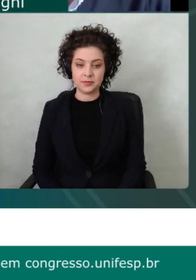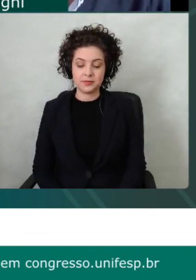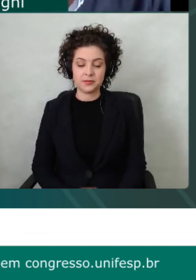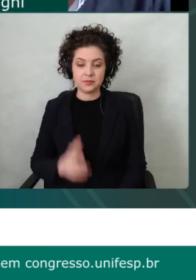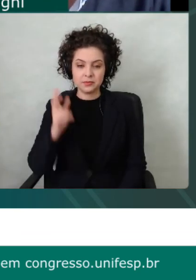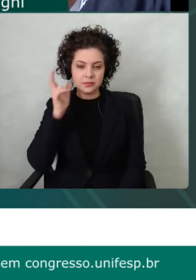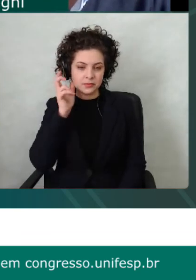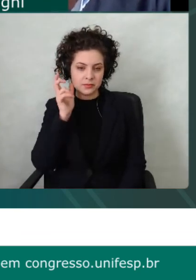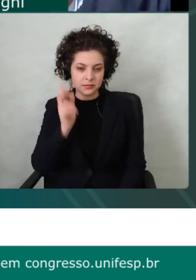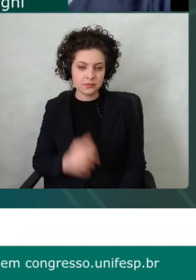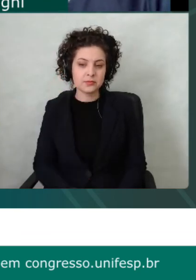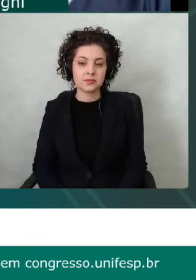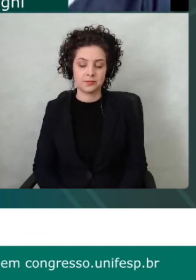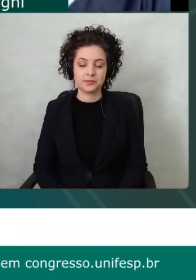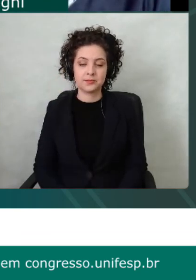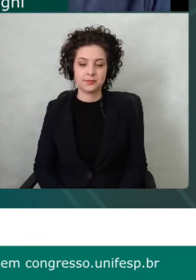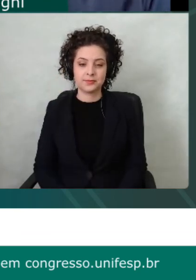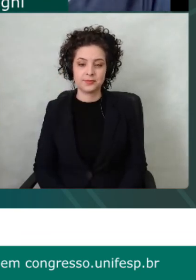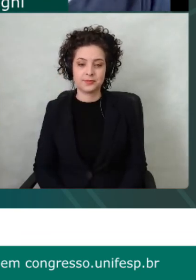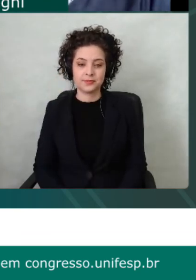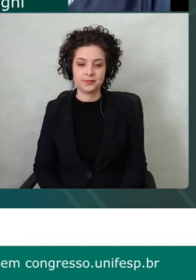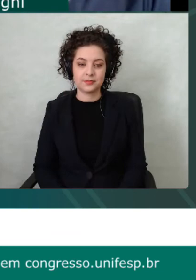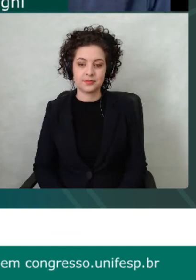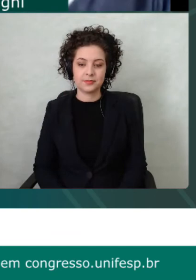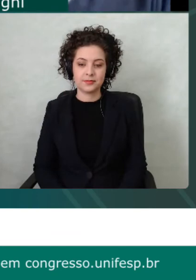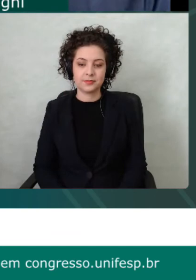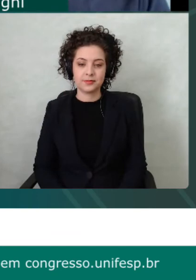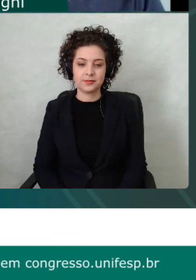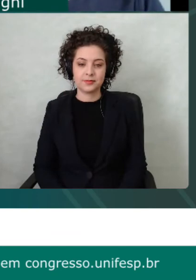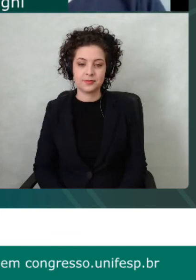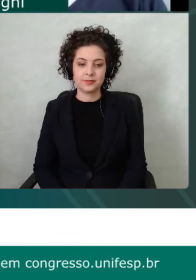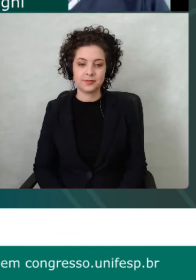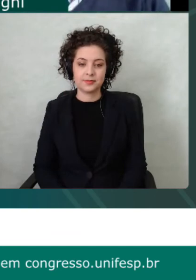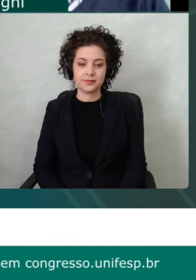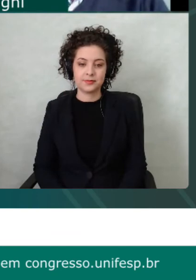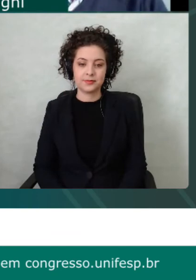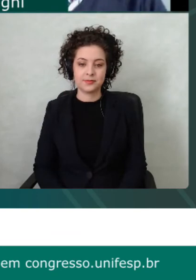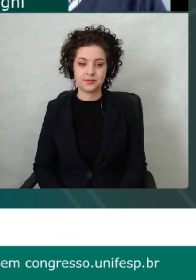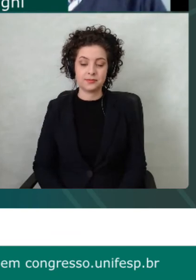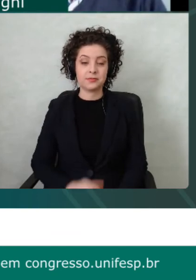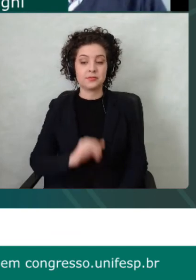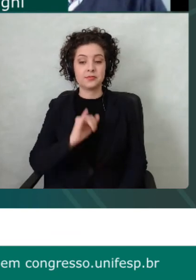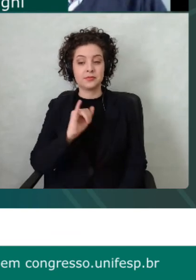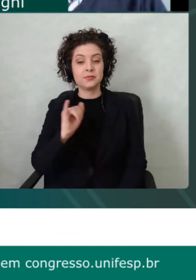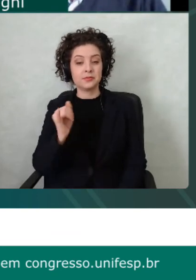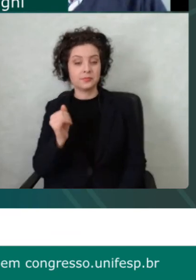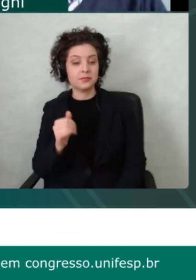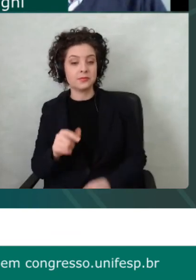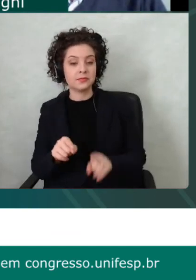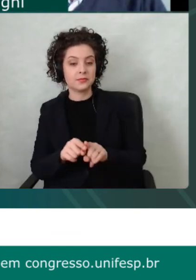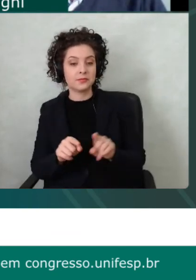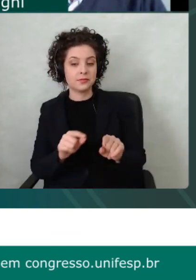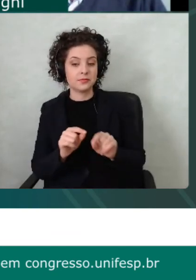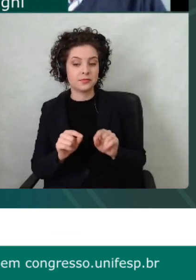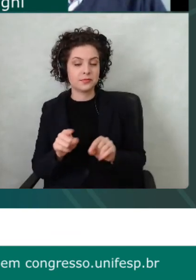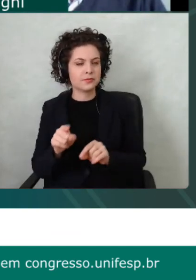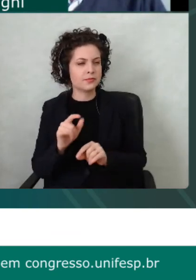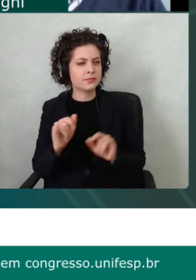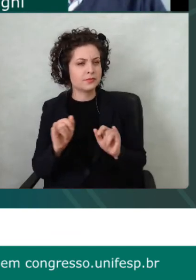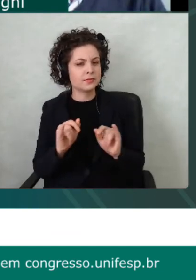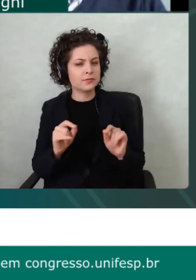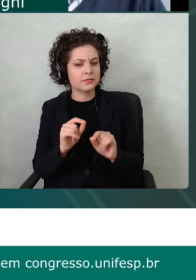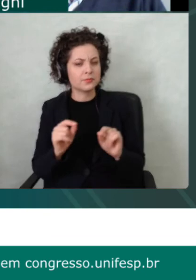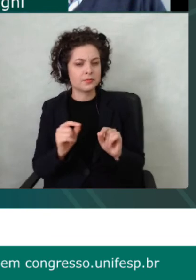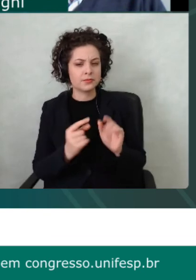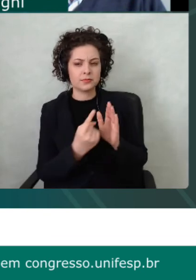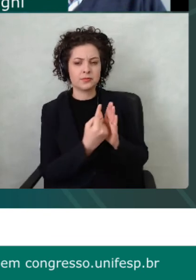Estamos. Estão me ouvindo? Dante, aproveitando também, aproveitando também, você fala que foi uma das perguntas, dos